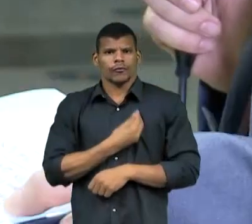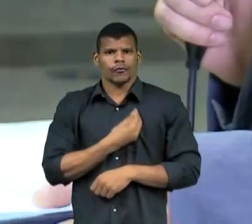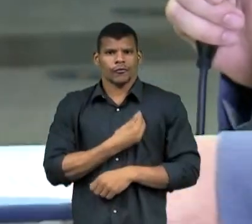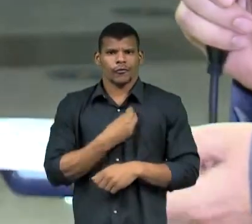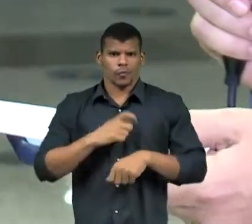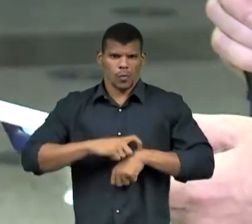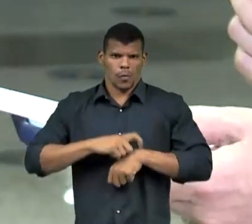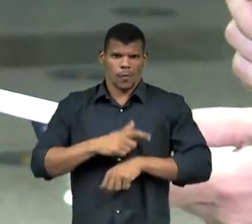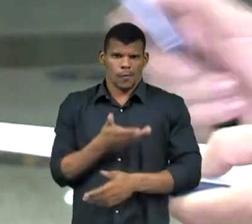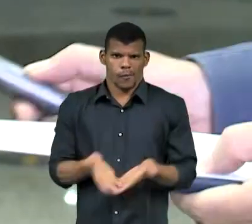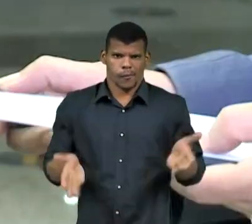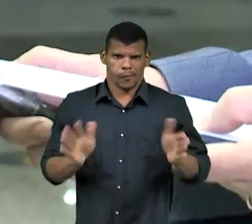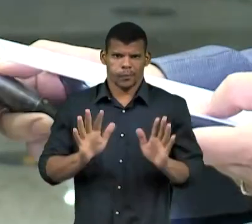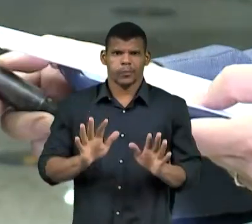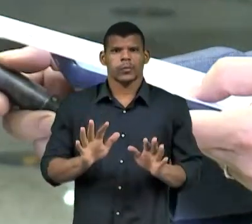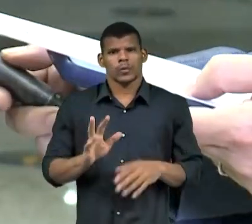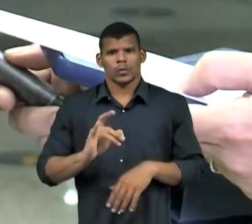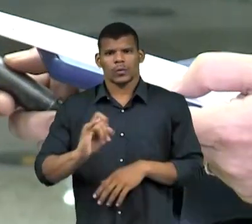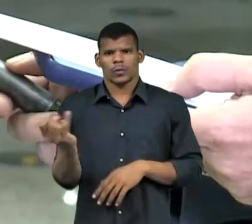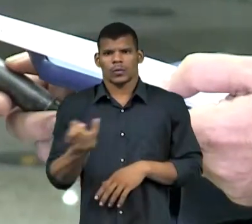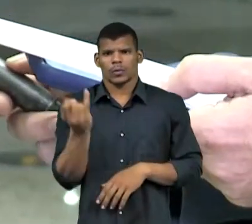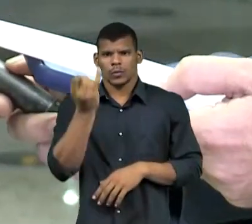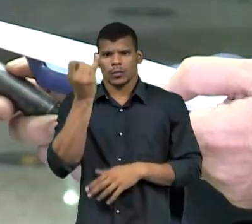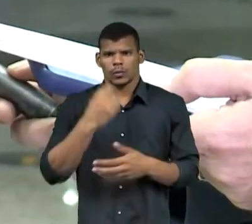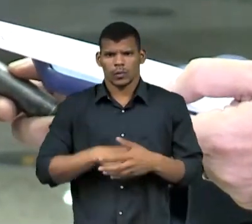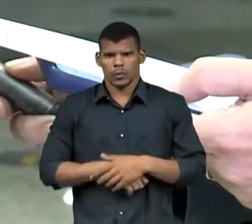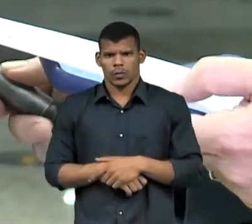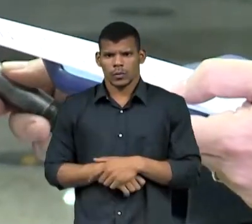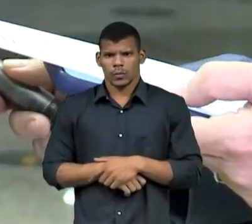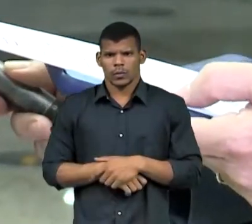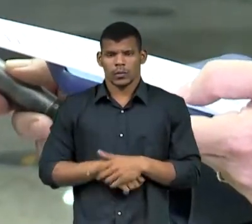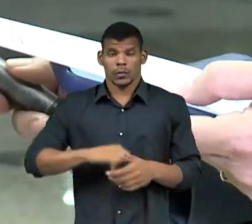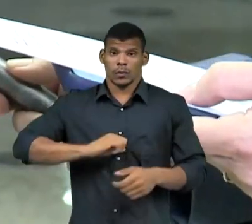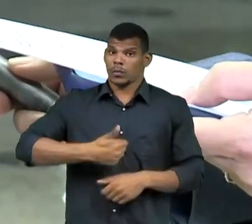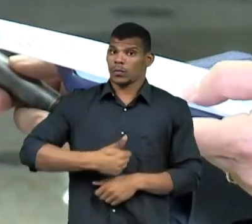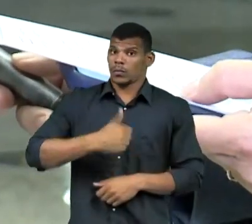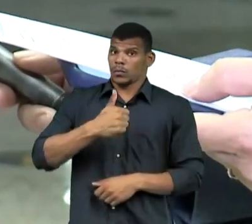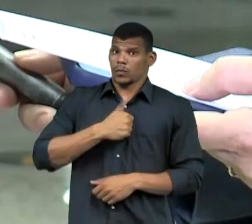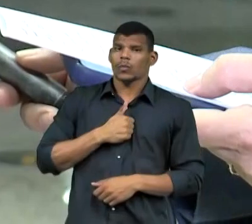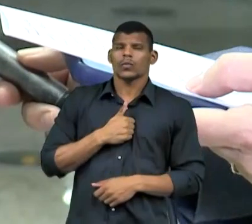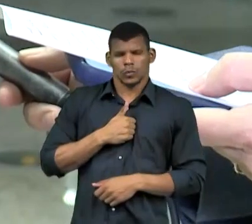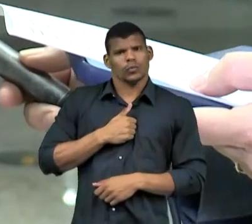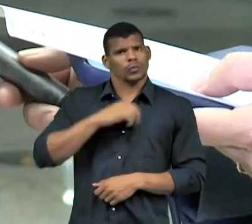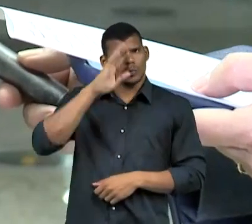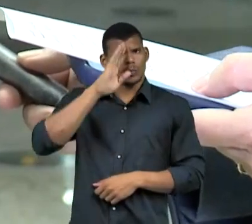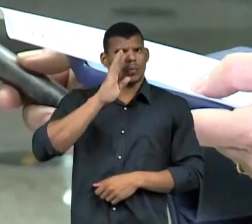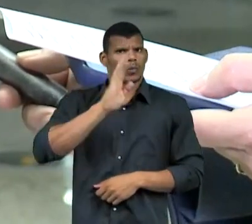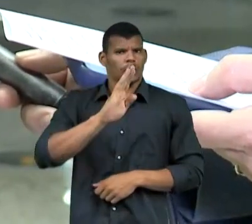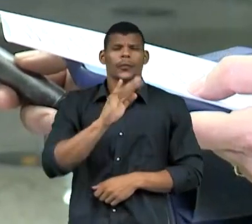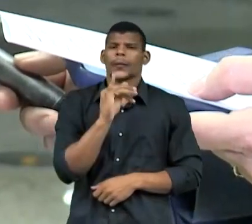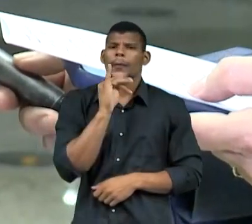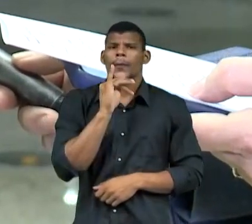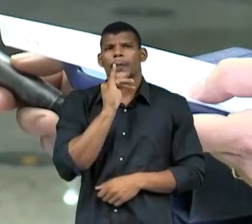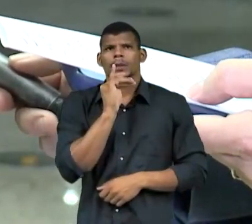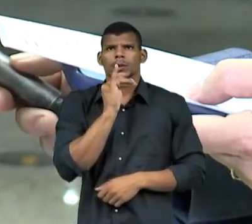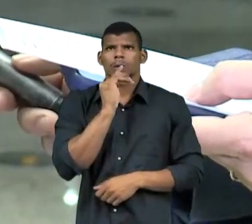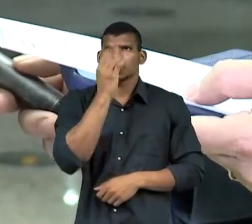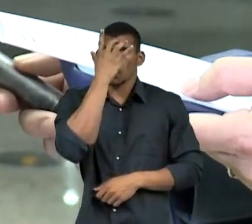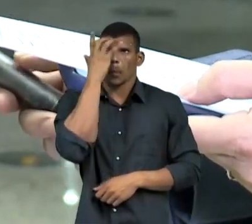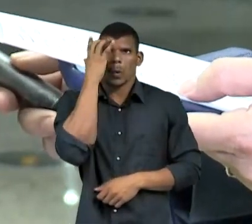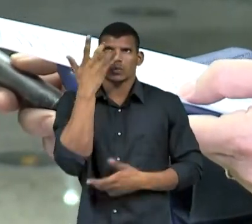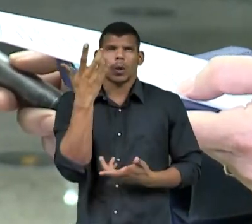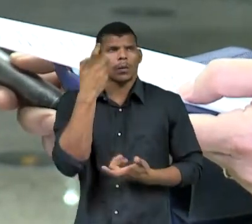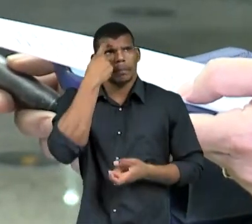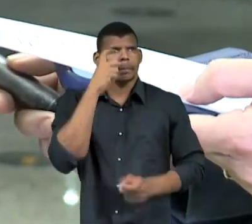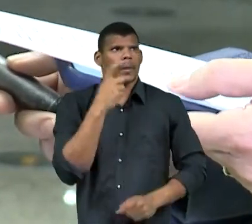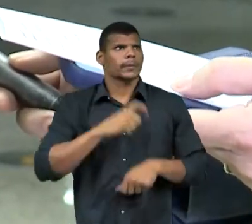perdido. Isso é muito importante, não é, Israel? Ave Maria, para a autoestima, acima de tudo, né? porque as pessoas acham que é tarde